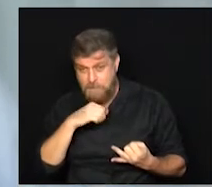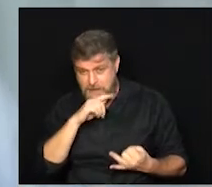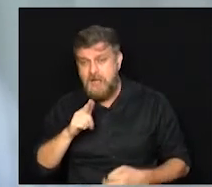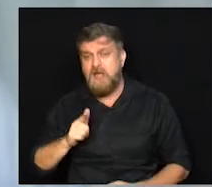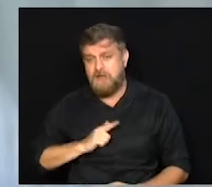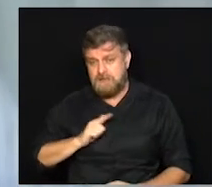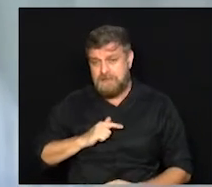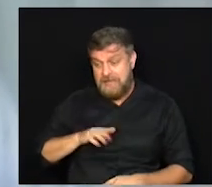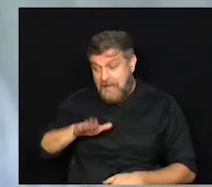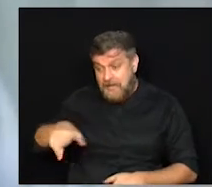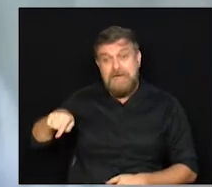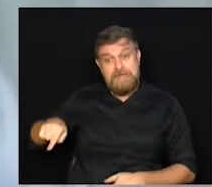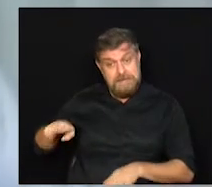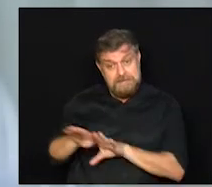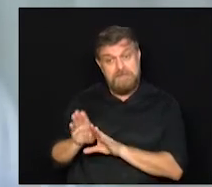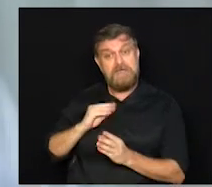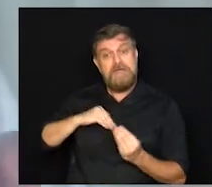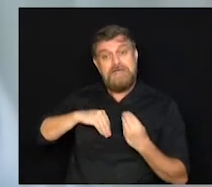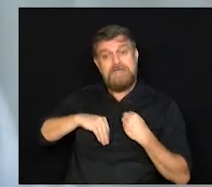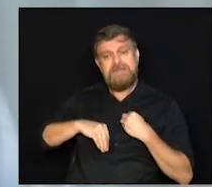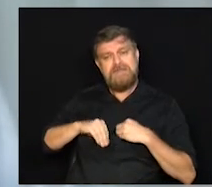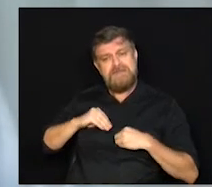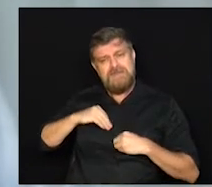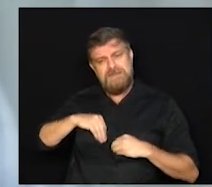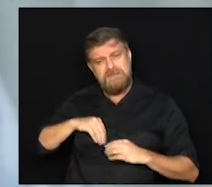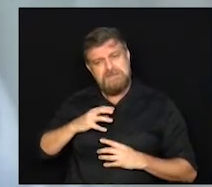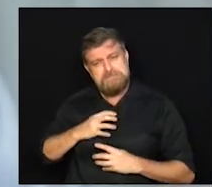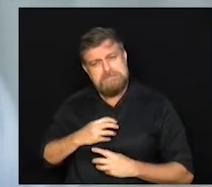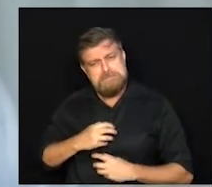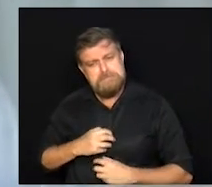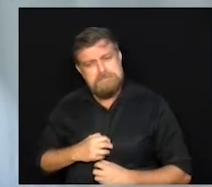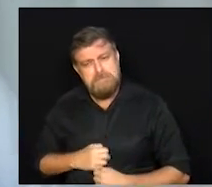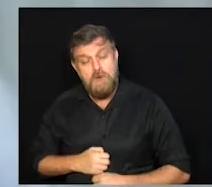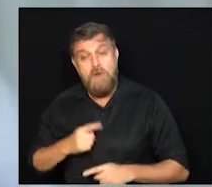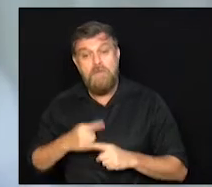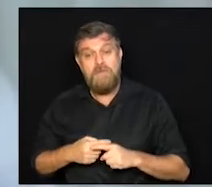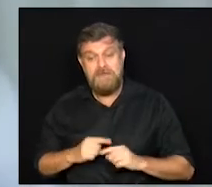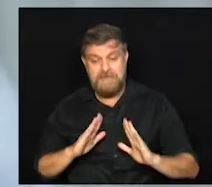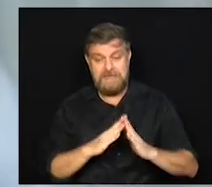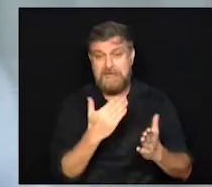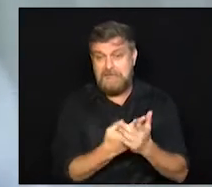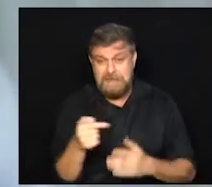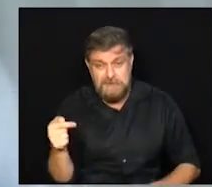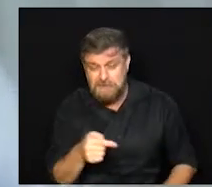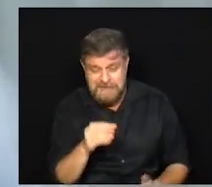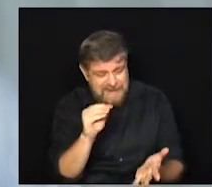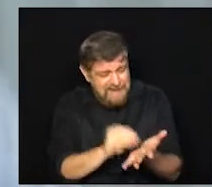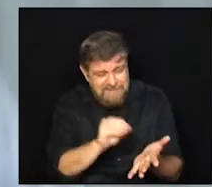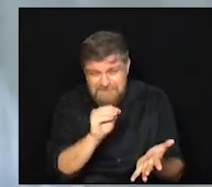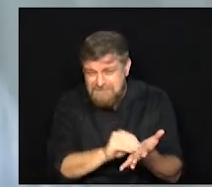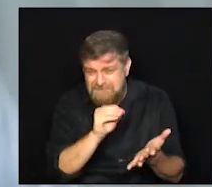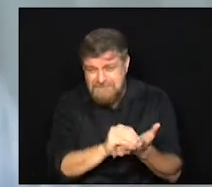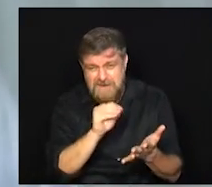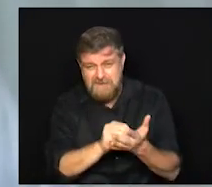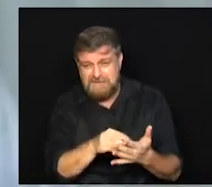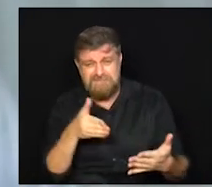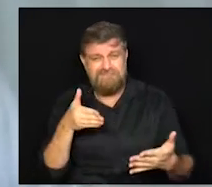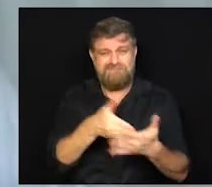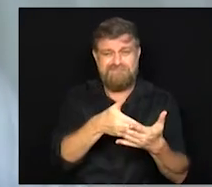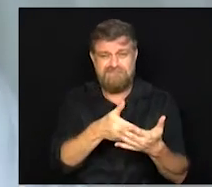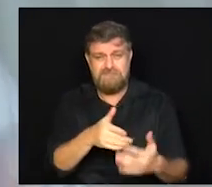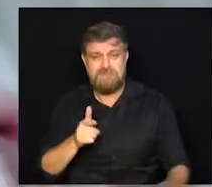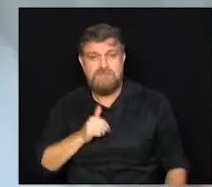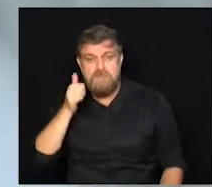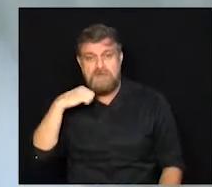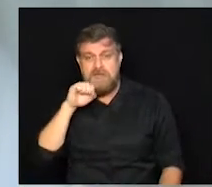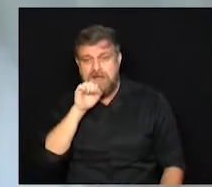da criança. Mas por quê? Falta as condições. A escola não tem condições. Eu já tive casos que a mãe era